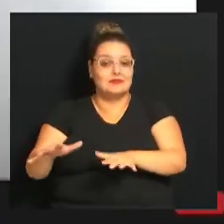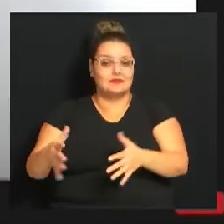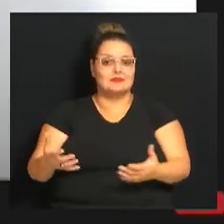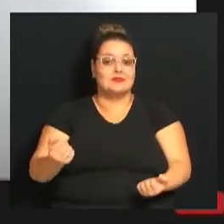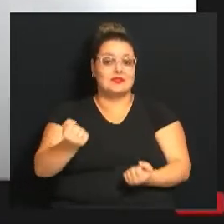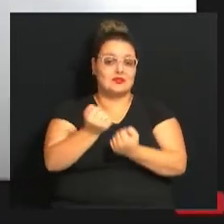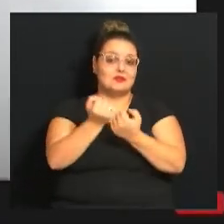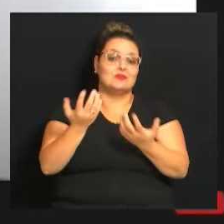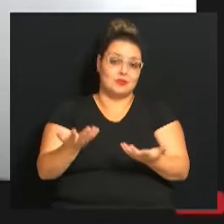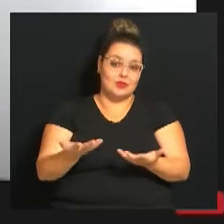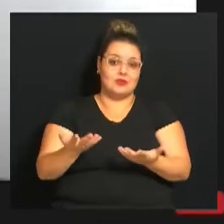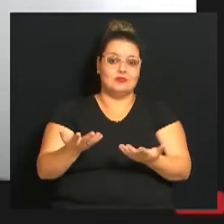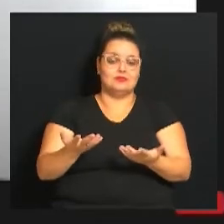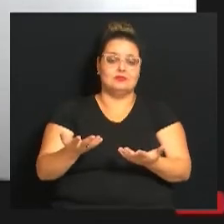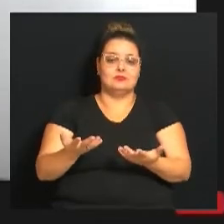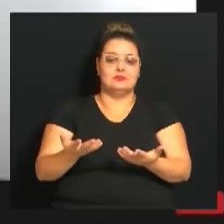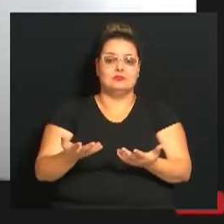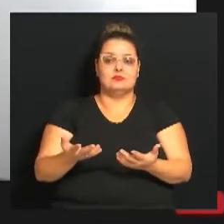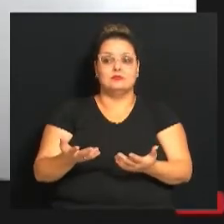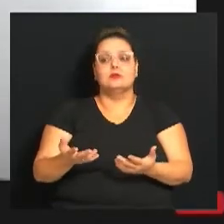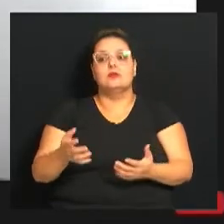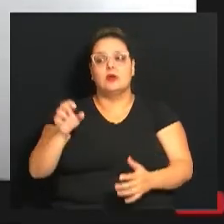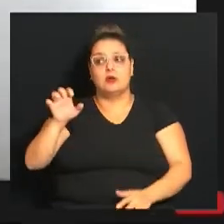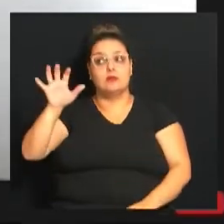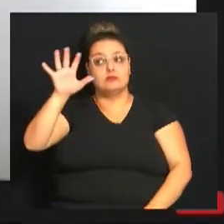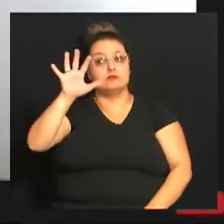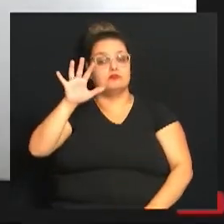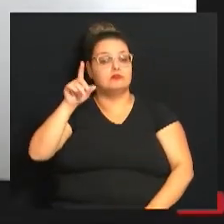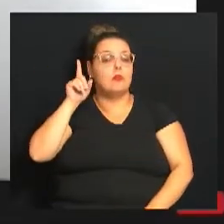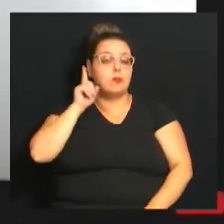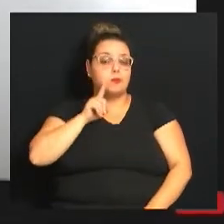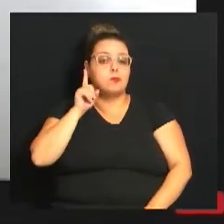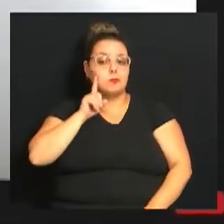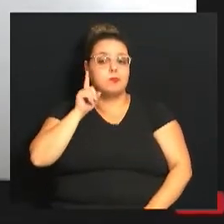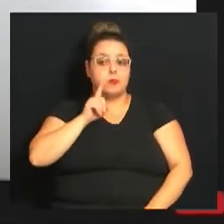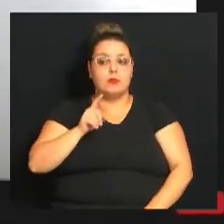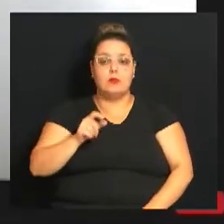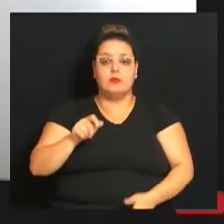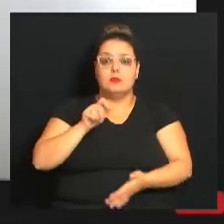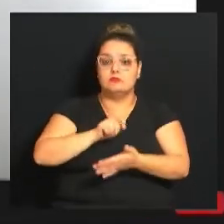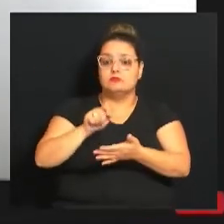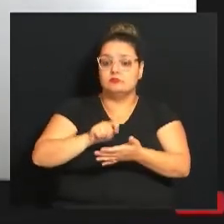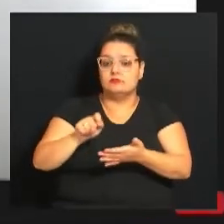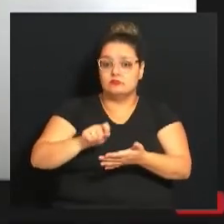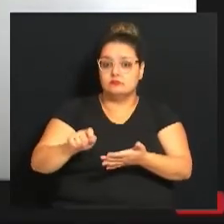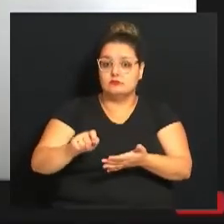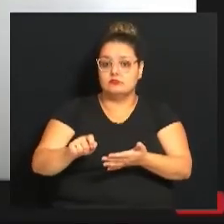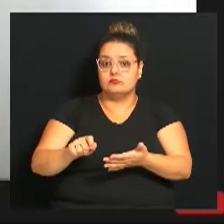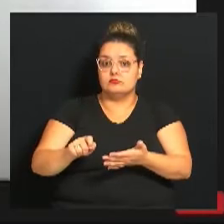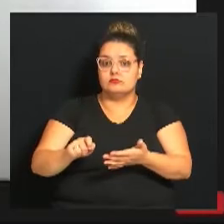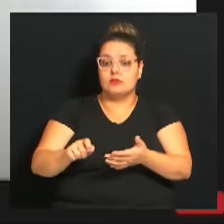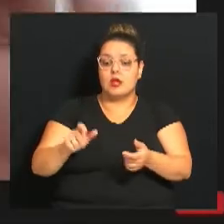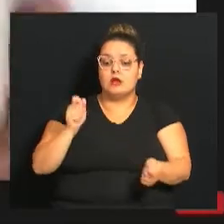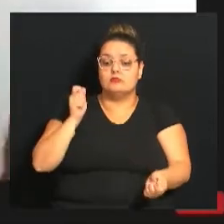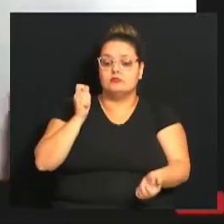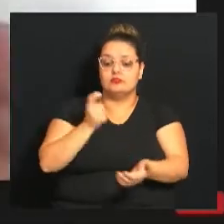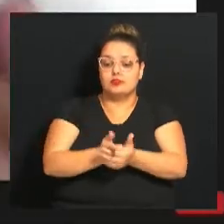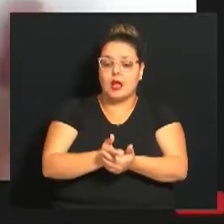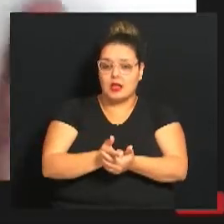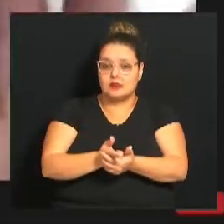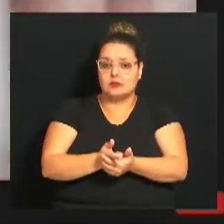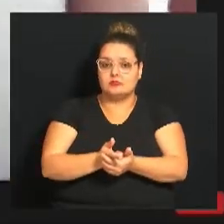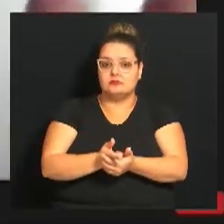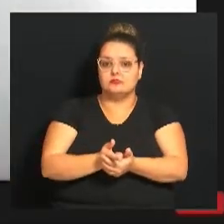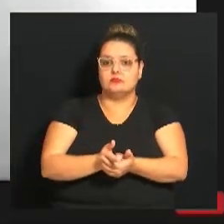Algumas publicações americanas e europeias conseguiram, via assinatura. Então, você tem um serviço melhor, um serviço diferente dentro